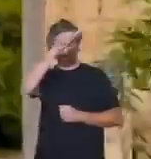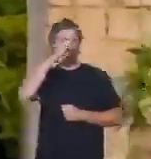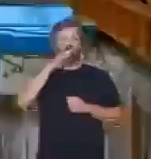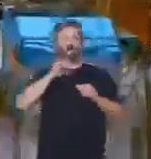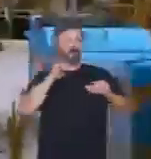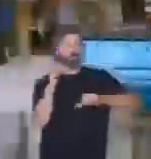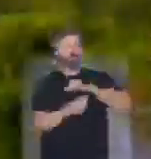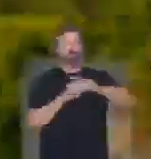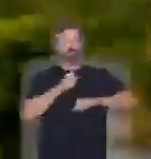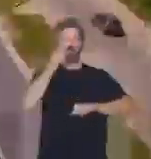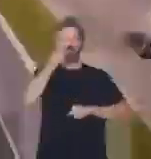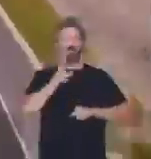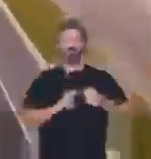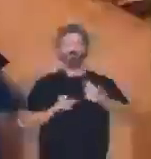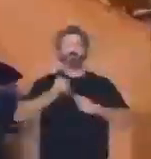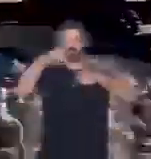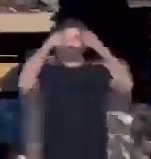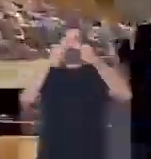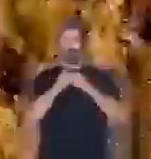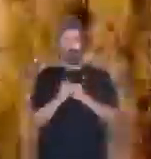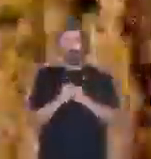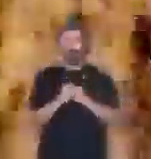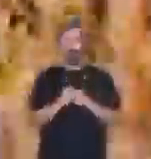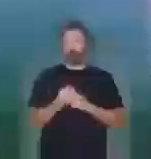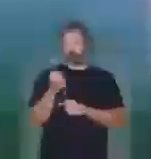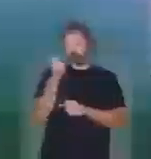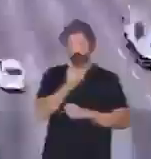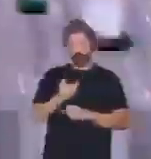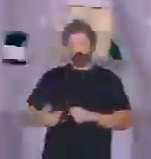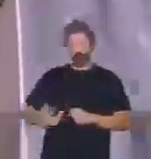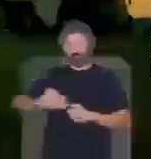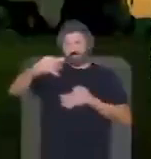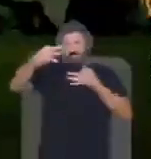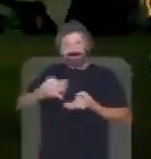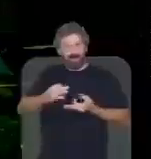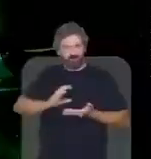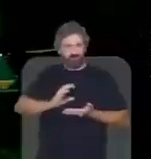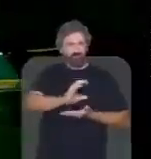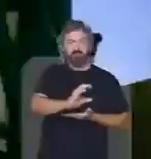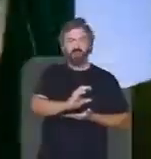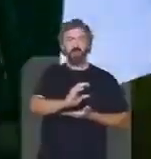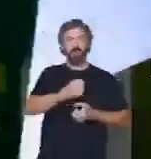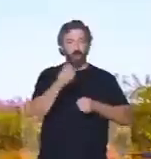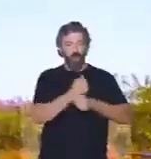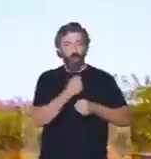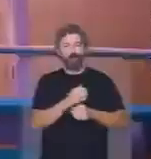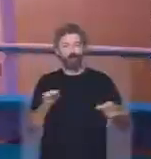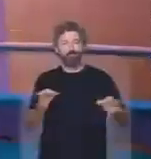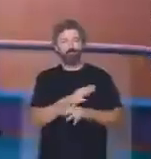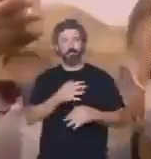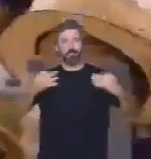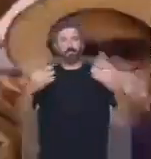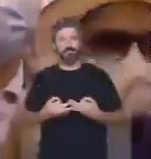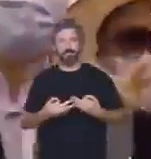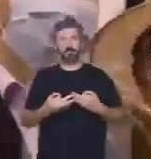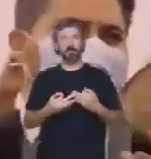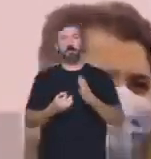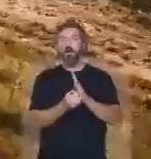Bolsonaro está fazendo o Brasil andar para frente. Quando o dinheiro público vai para o lugar certo, as entregas